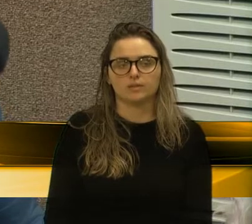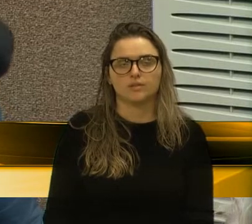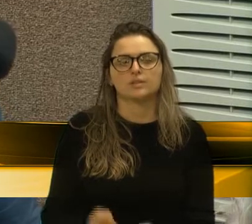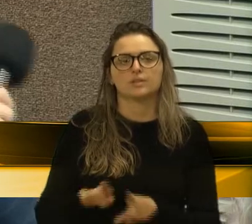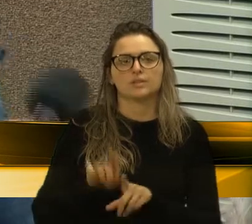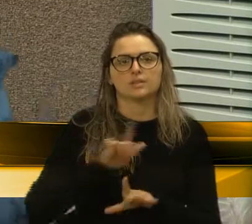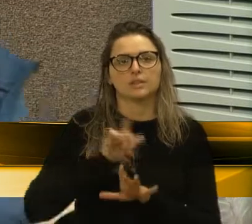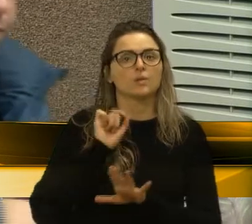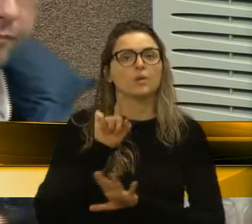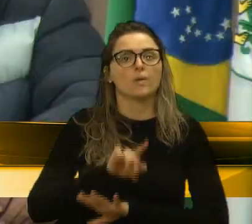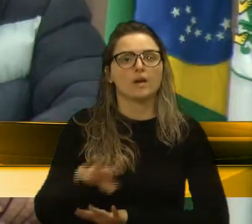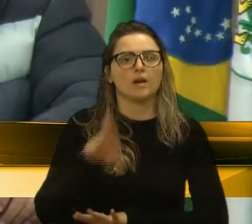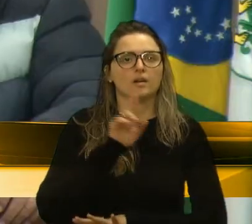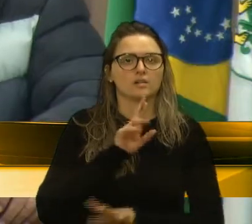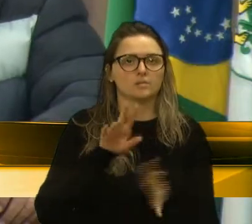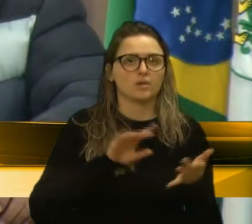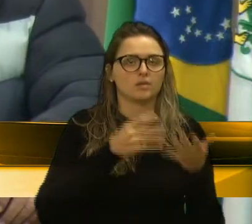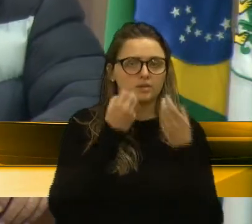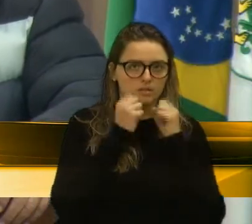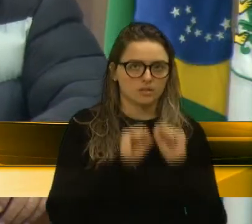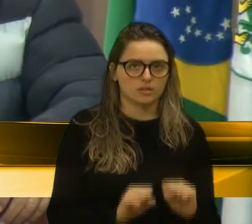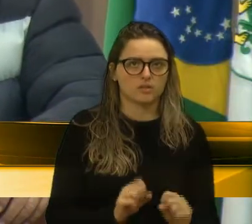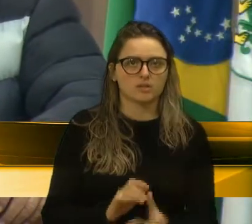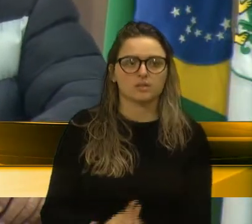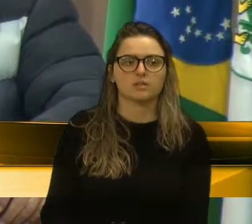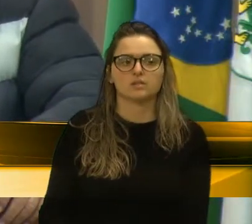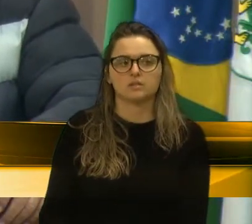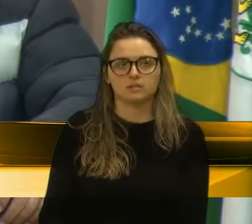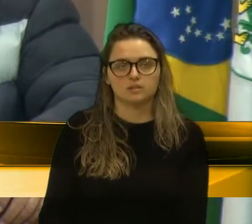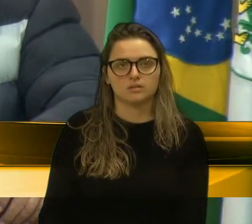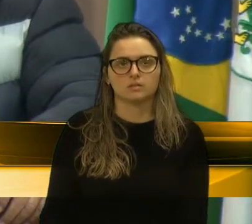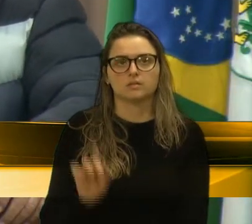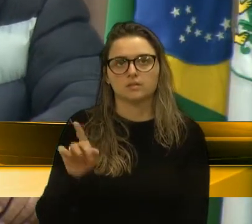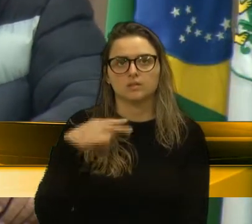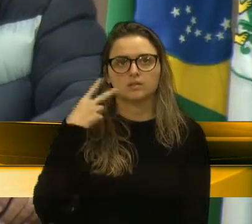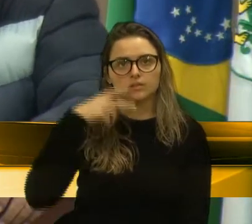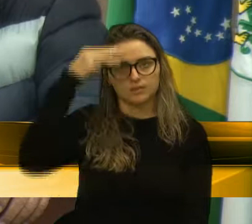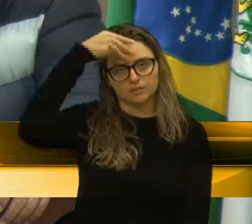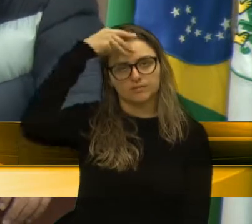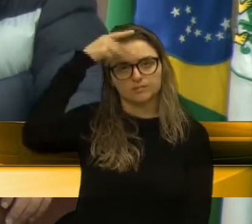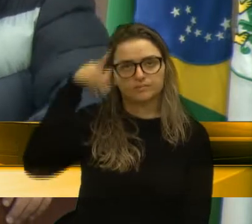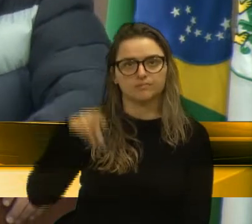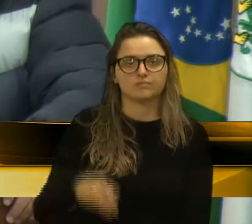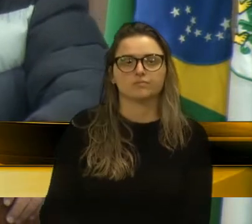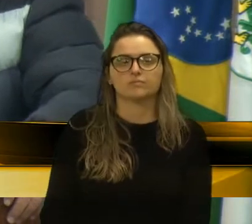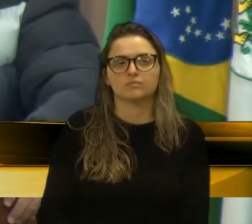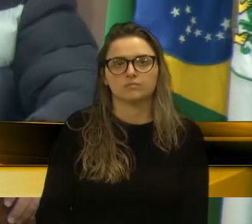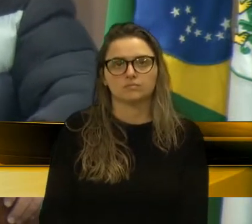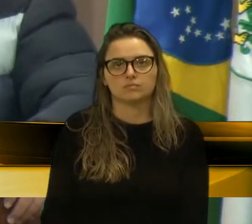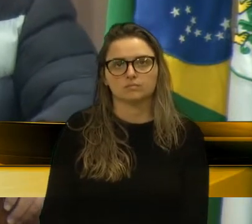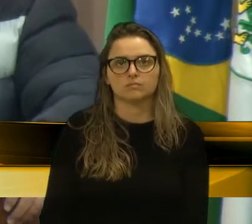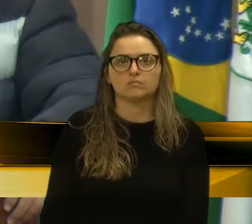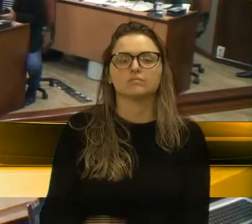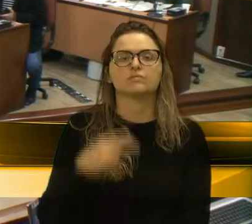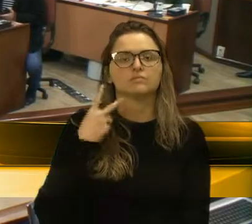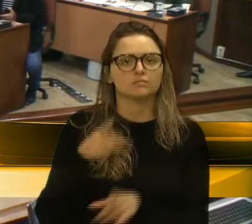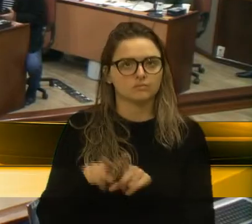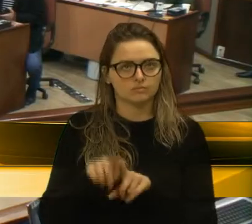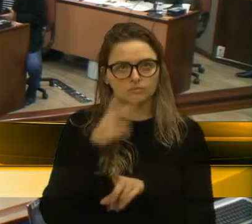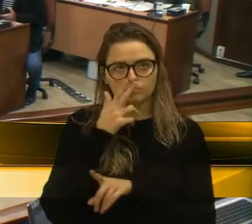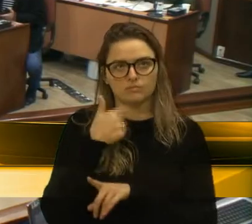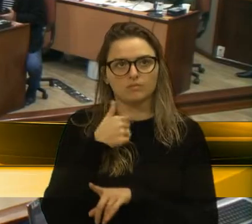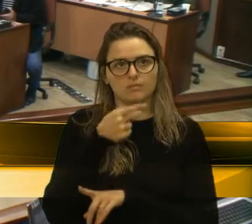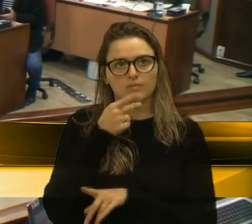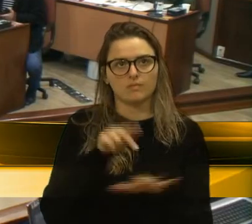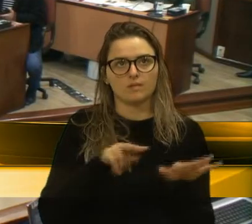fez essa resposta aí. Obrigado, vereador Felipe. Boa tarde, vereador. Vereador Kiko, sua parte imediata. Bom, vereador, também, como já